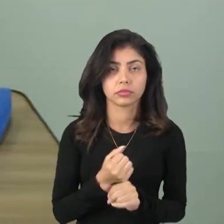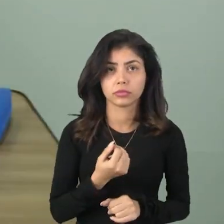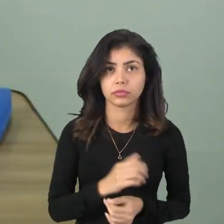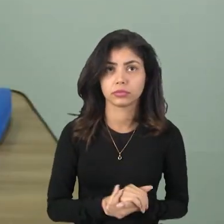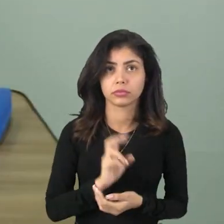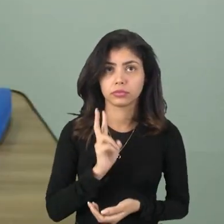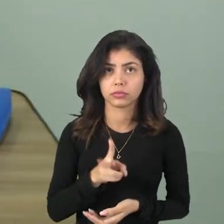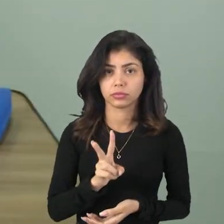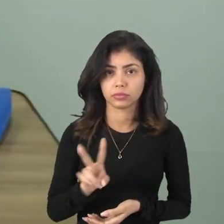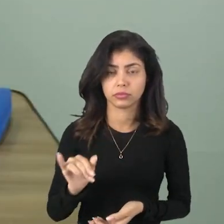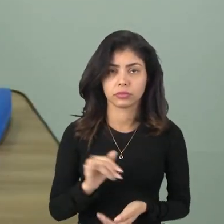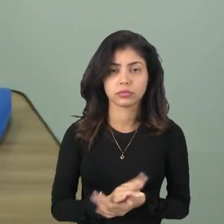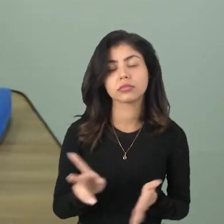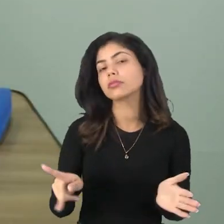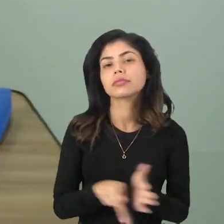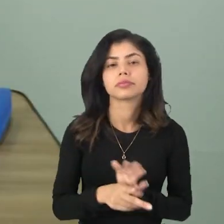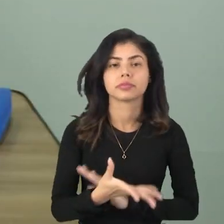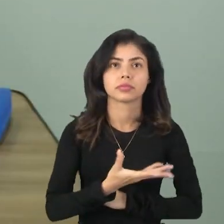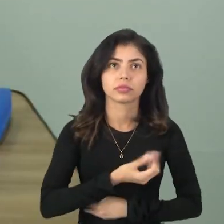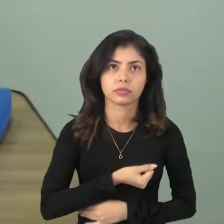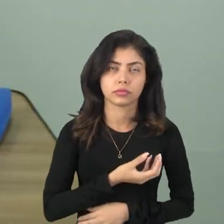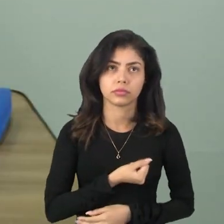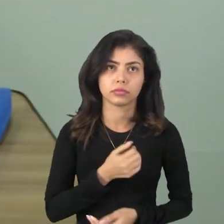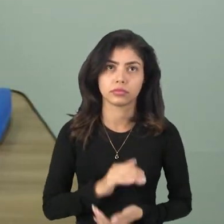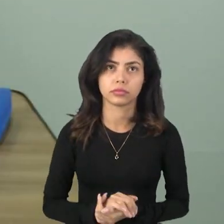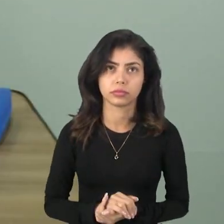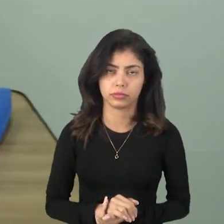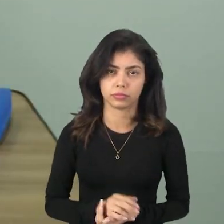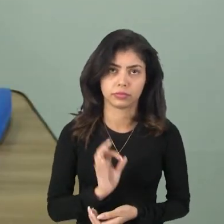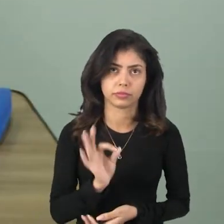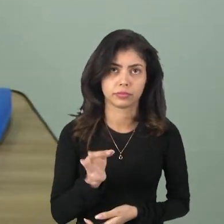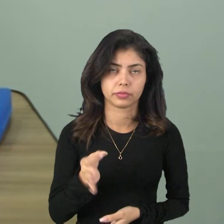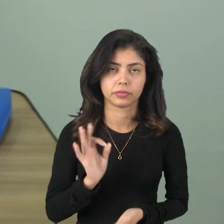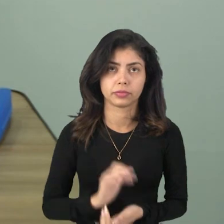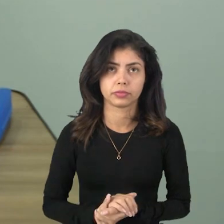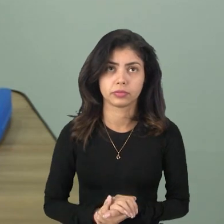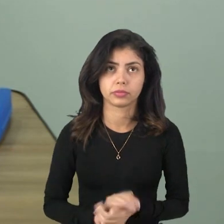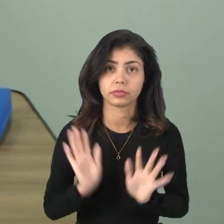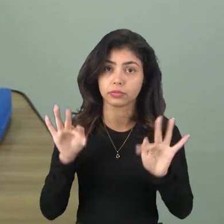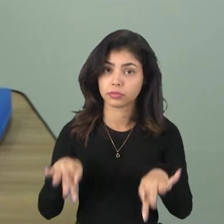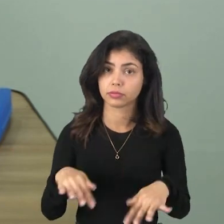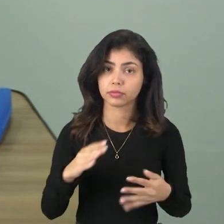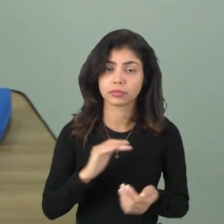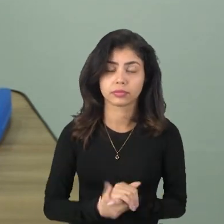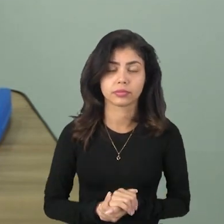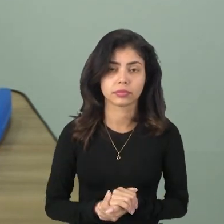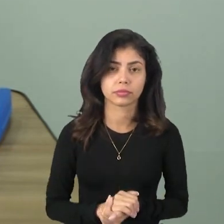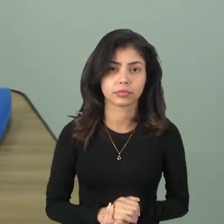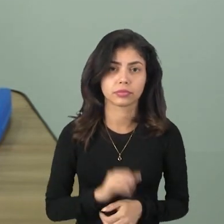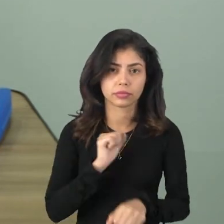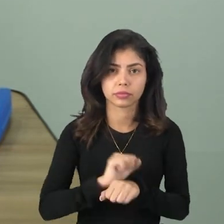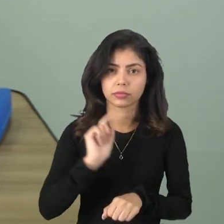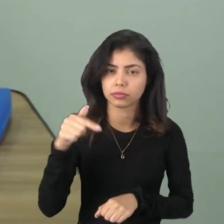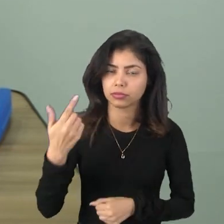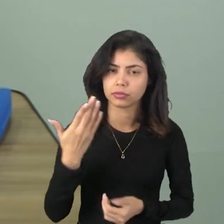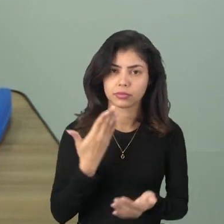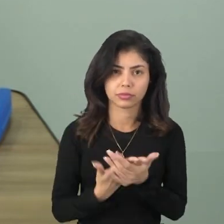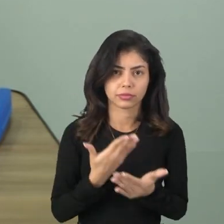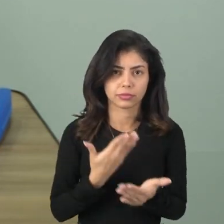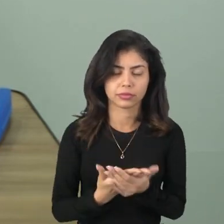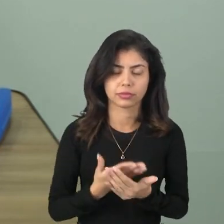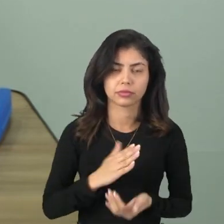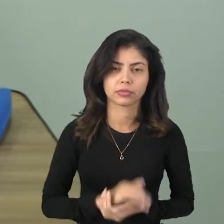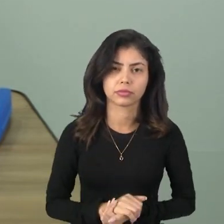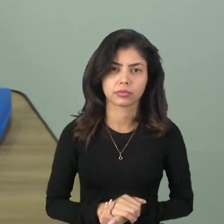alimento neutro vai permanecer o próprio número que foi adicionado certinho nós finalizamos por aqui e eu te vejo numa